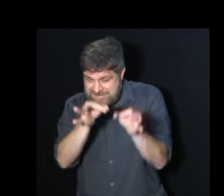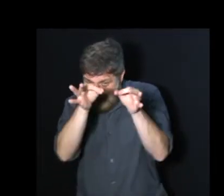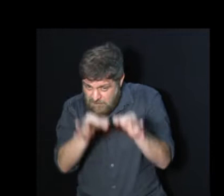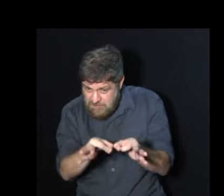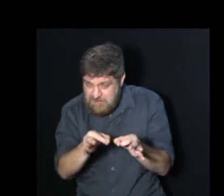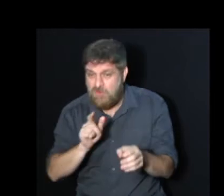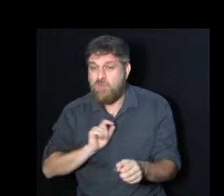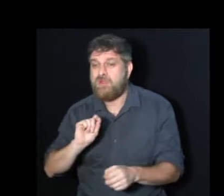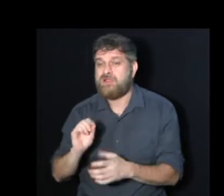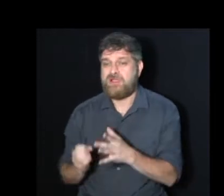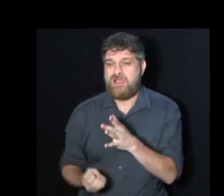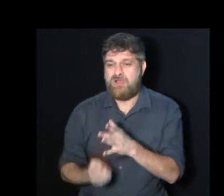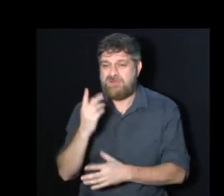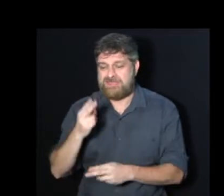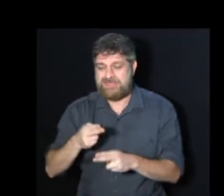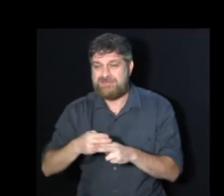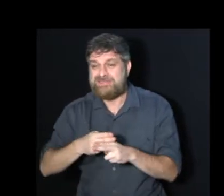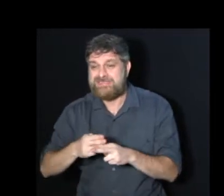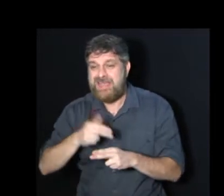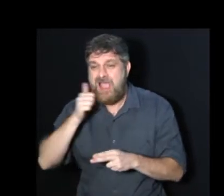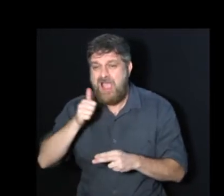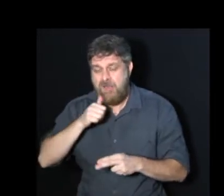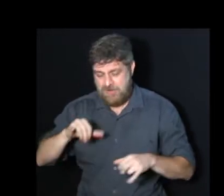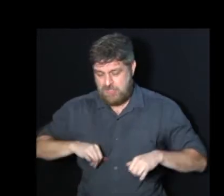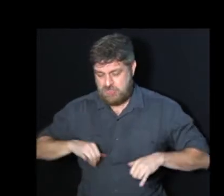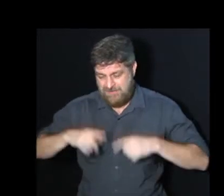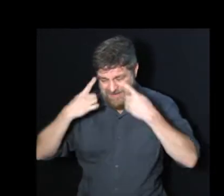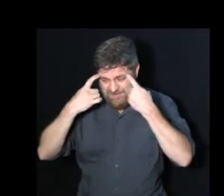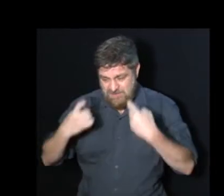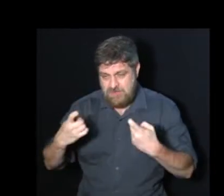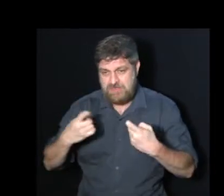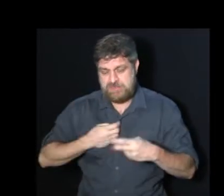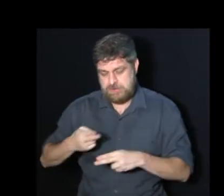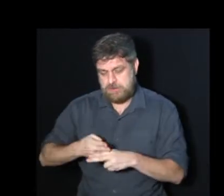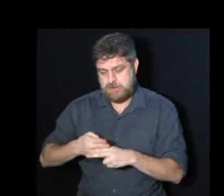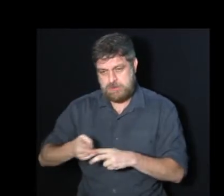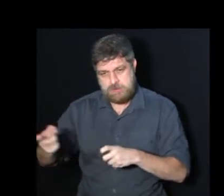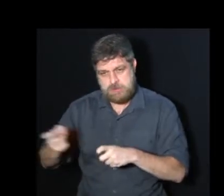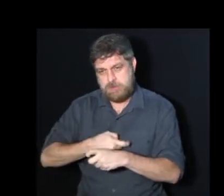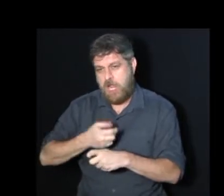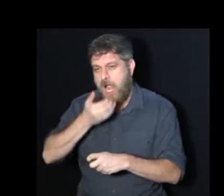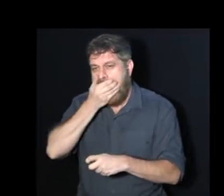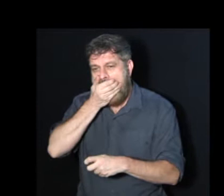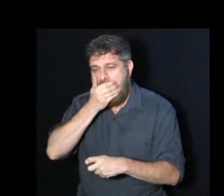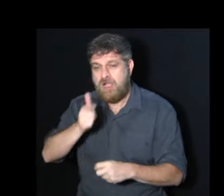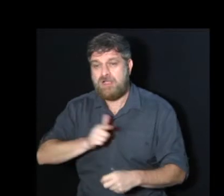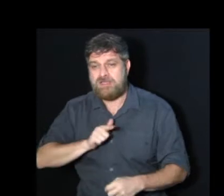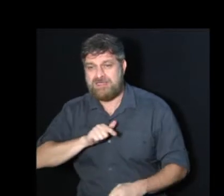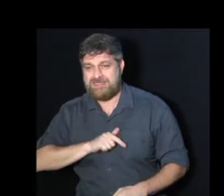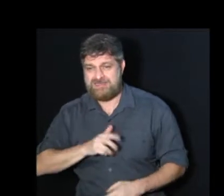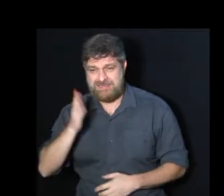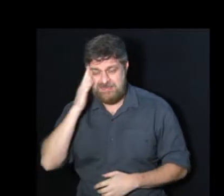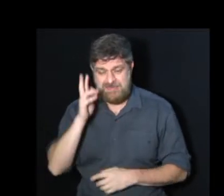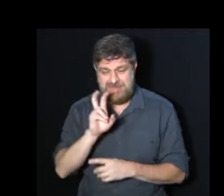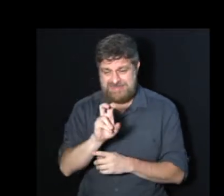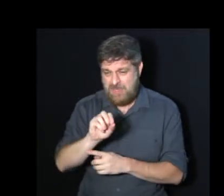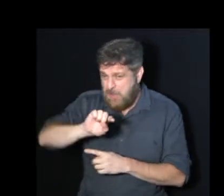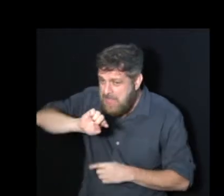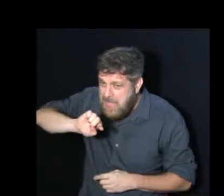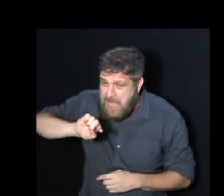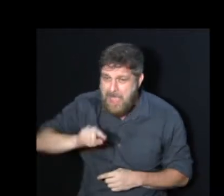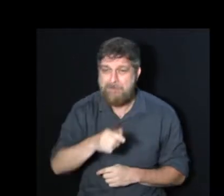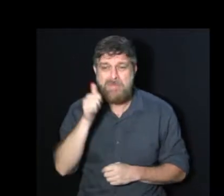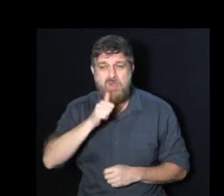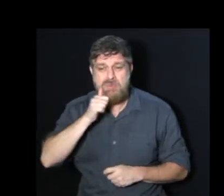ao fenômeno da violência sexual. Mas dos dados que são divulgados, temos que mais de 50 mil mulheres